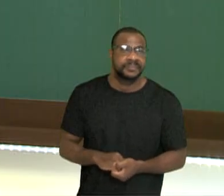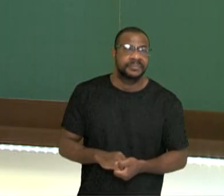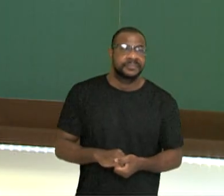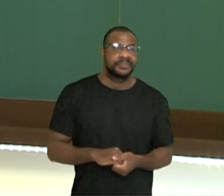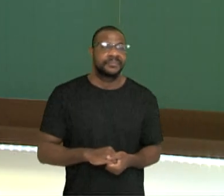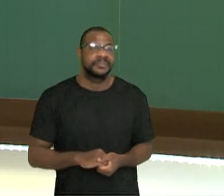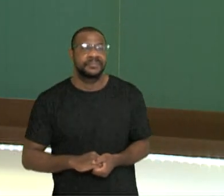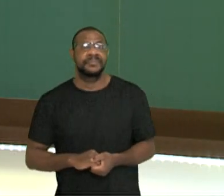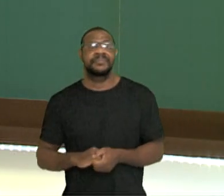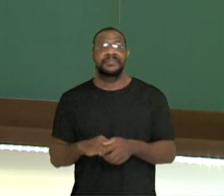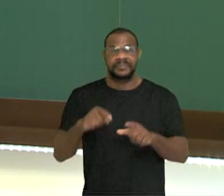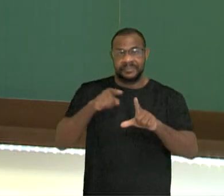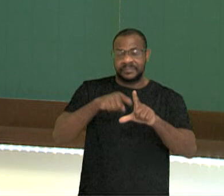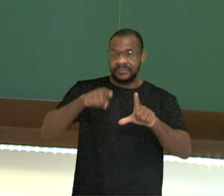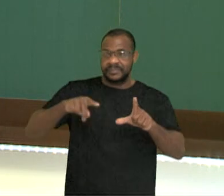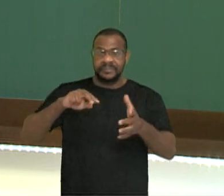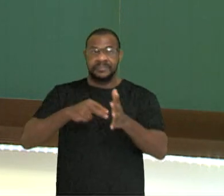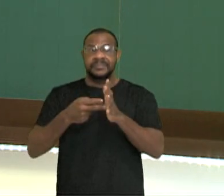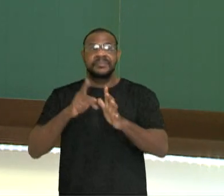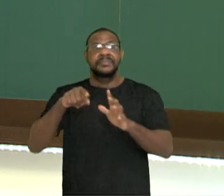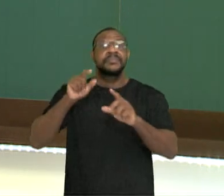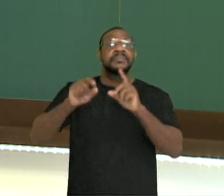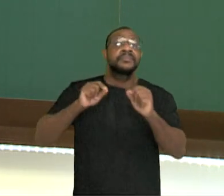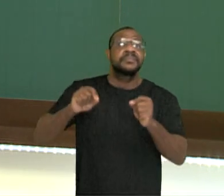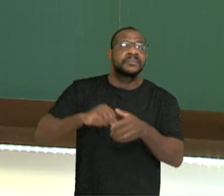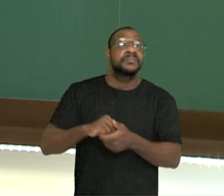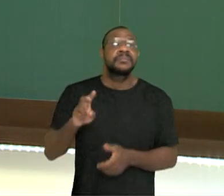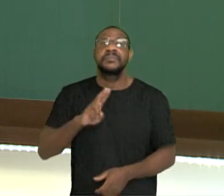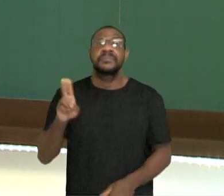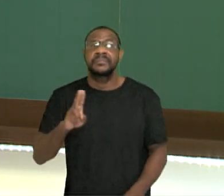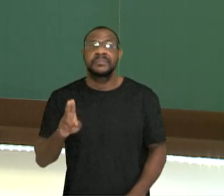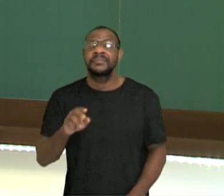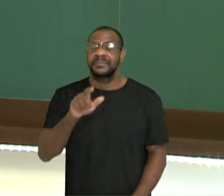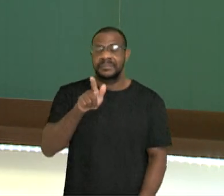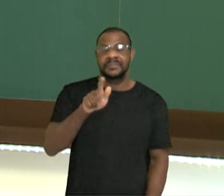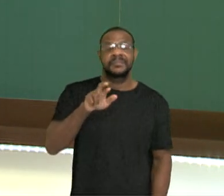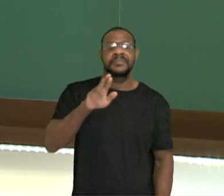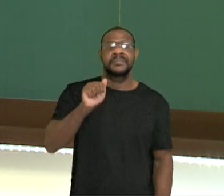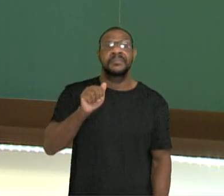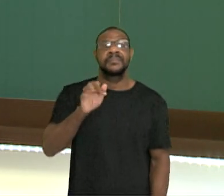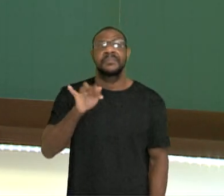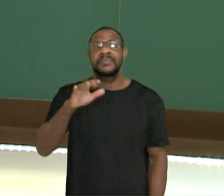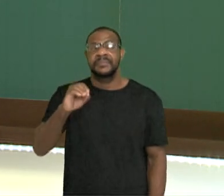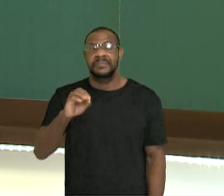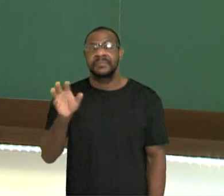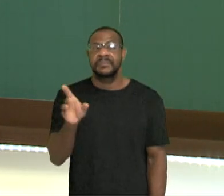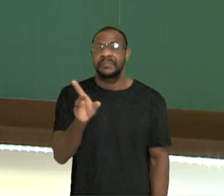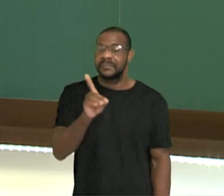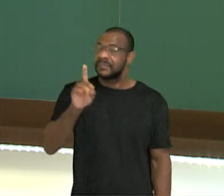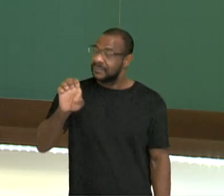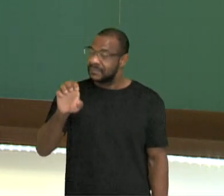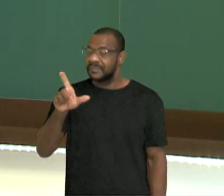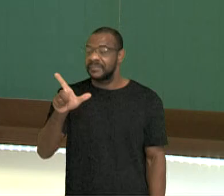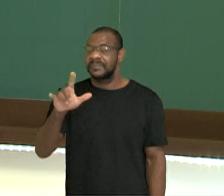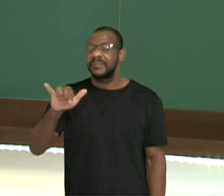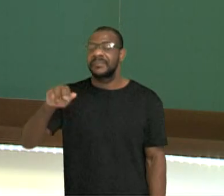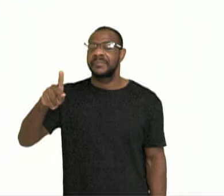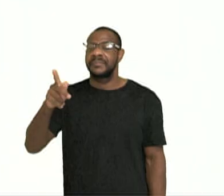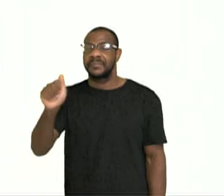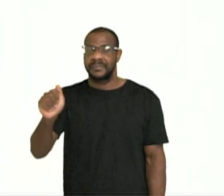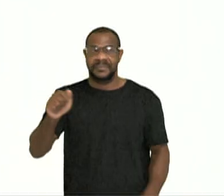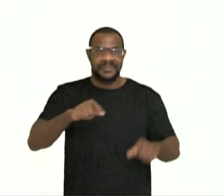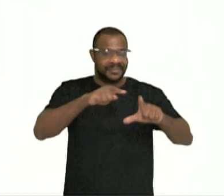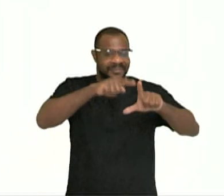Olha lá, o gráfico então representado aqui é o chamado gráfico de linhas. Então nós percebemos claramente então as linhas aqui,